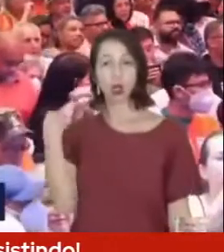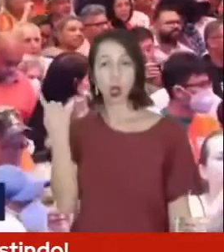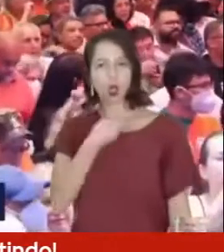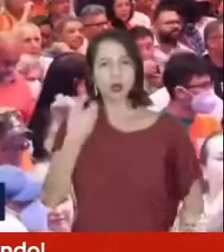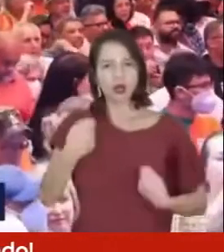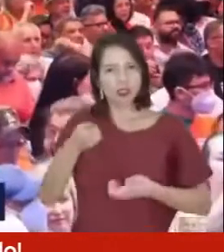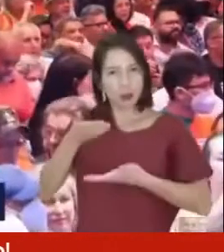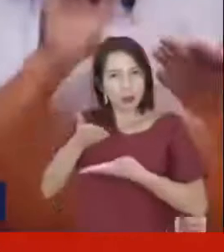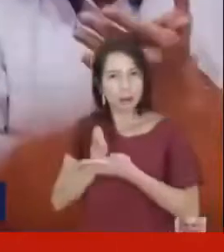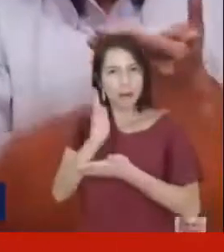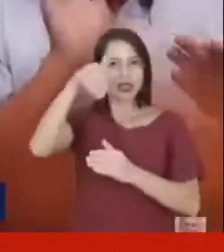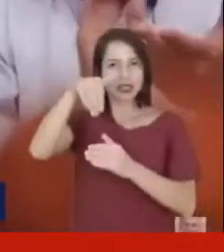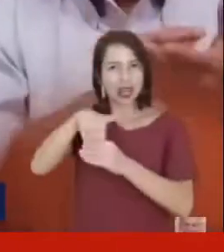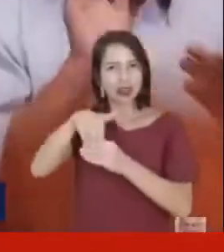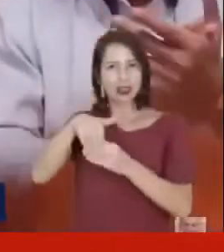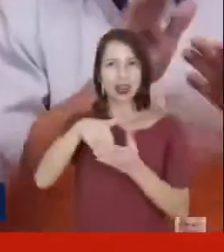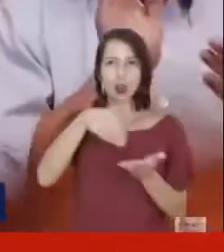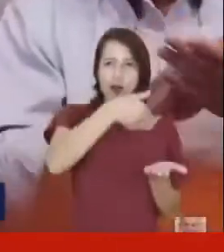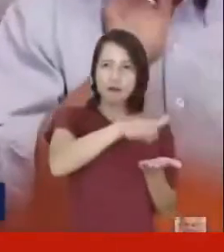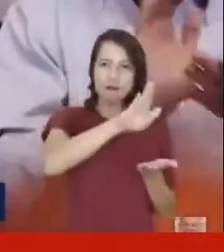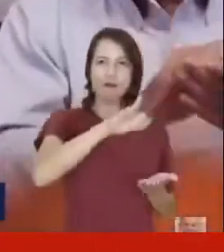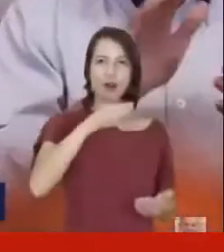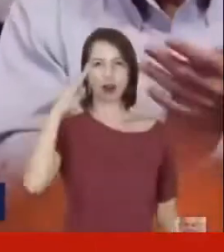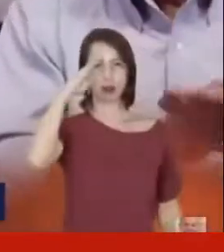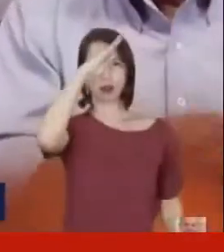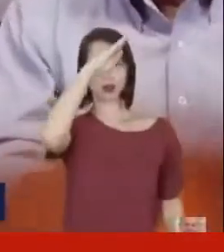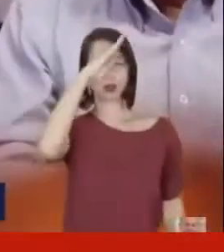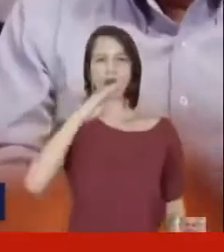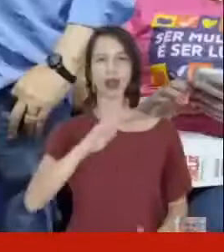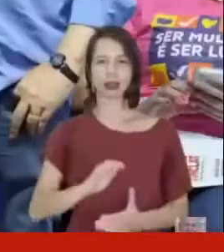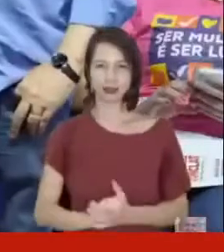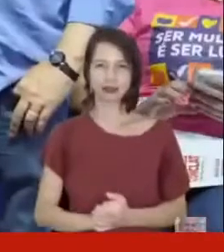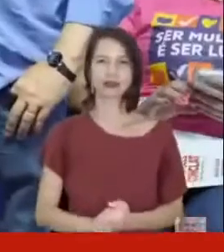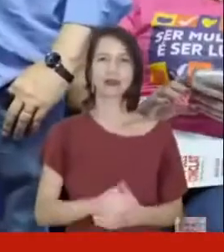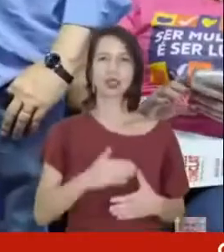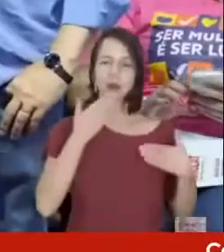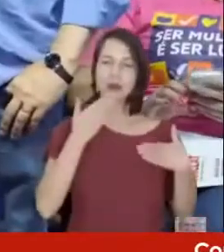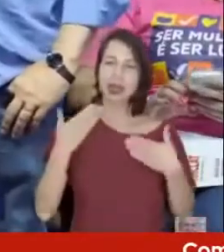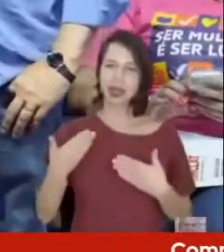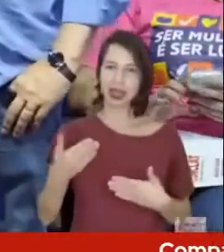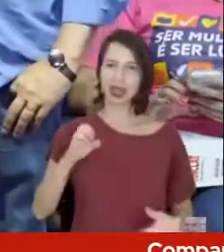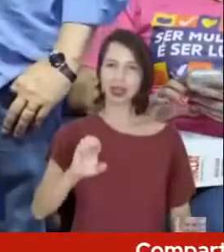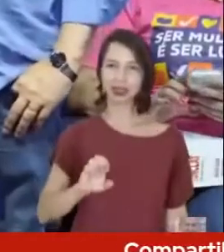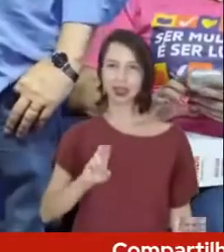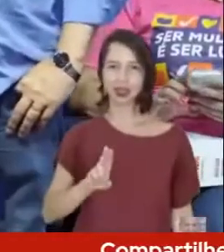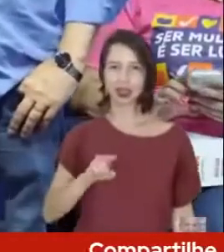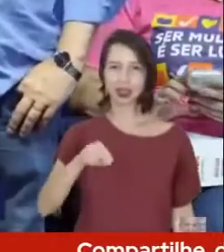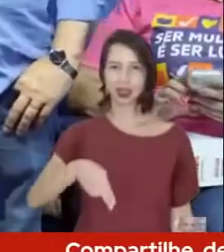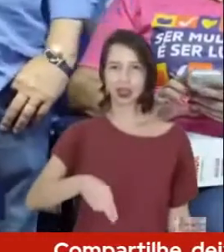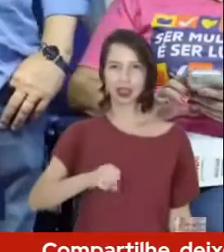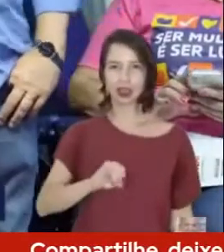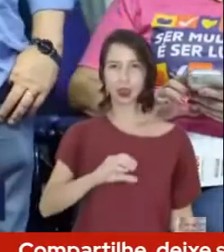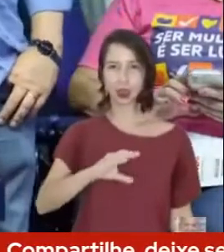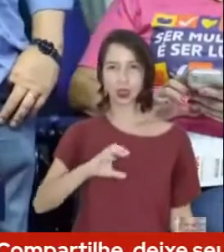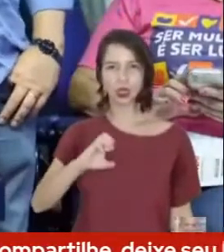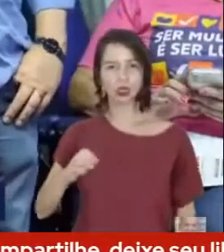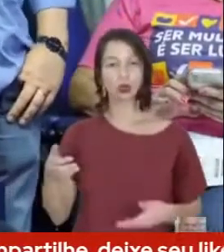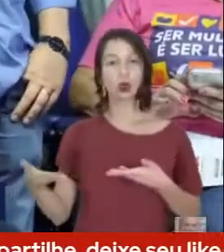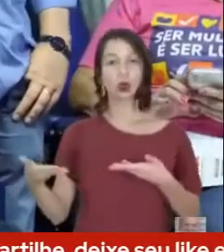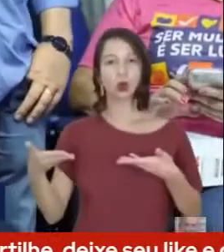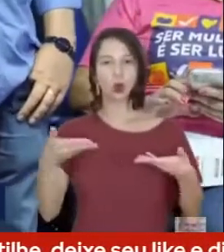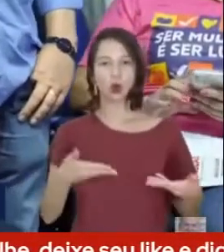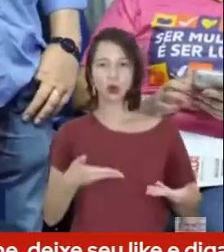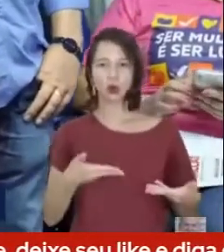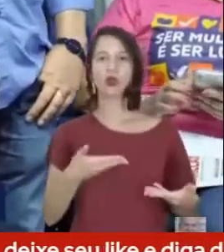Obrigado, companheiro Eunice. Chamo aqui o nosso companheiro, presidente do Sindinap,